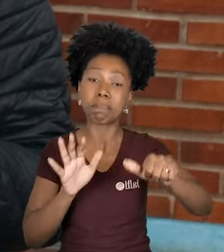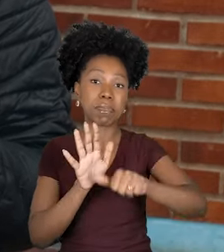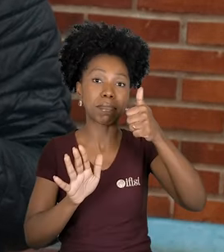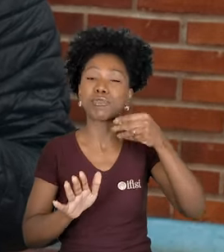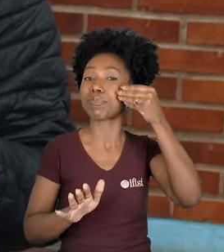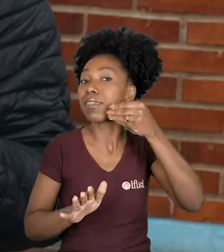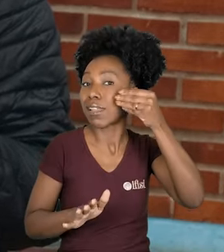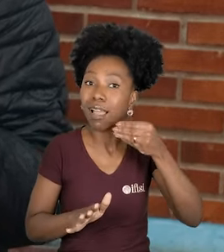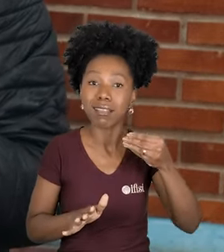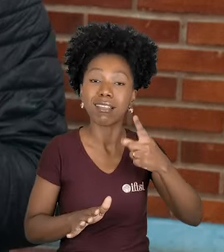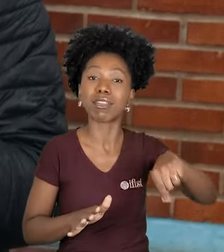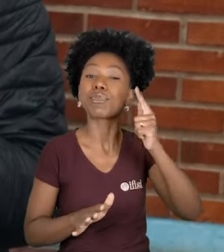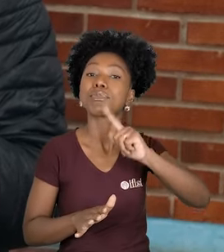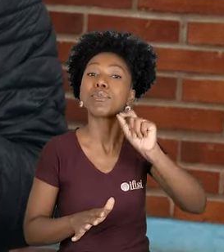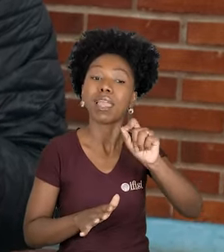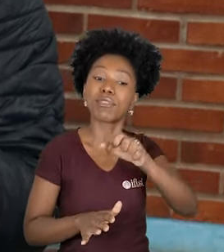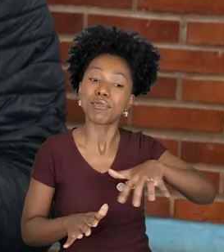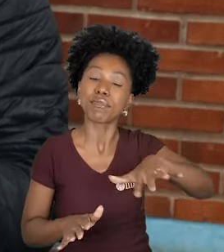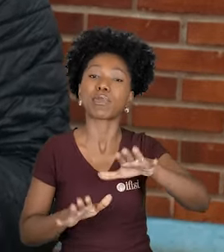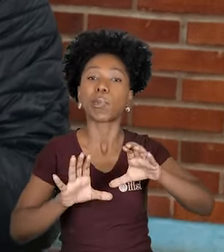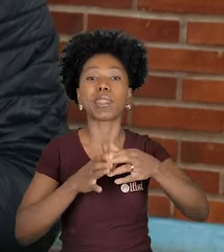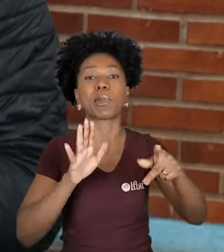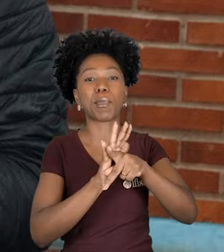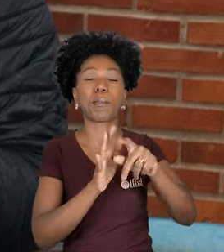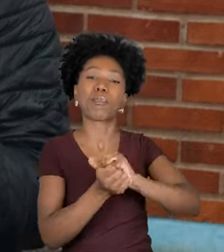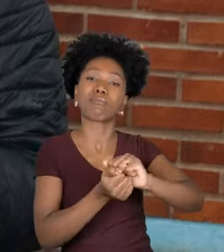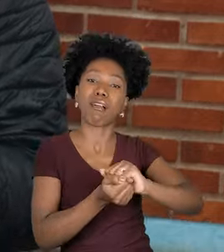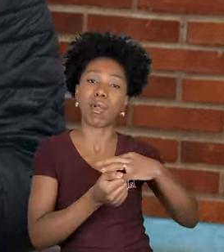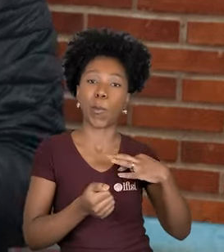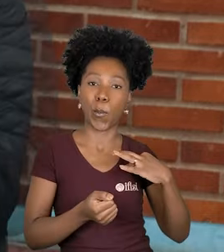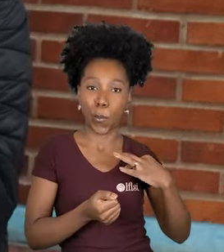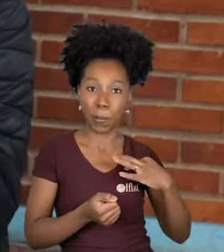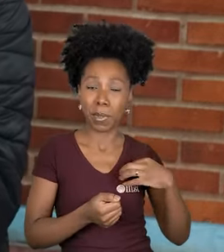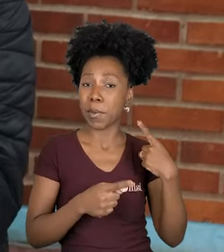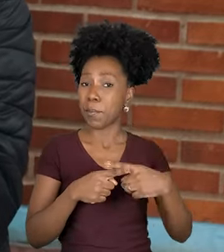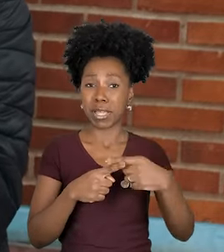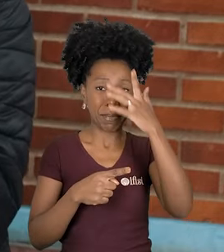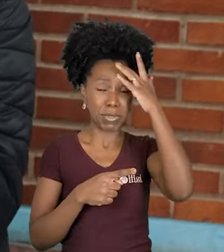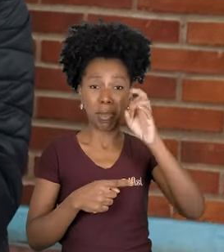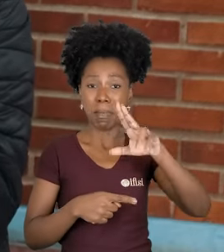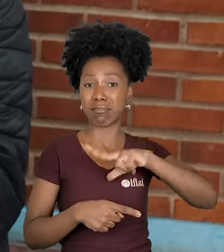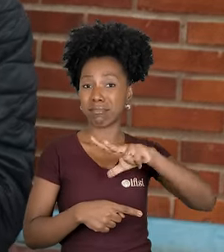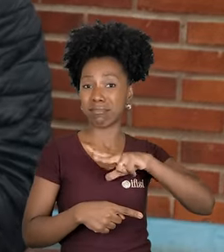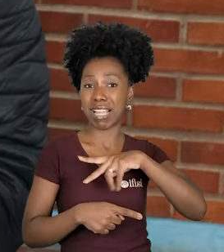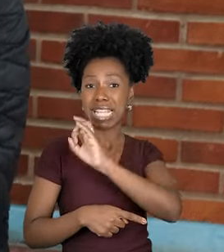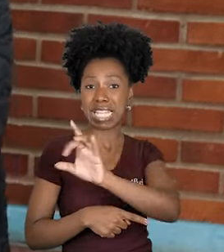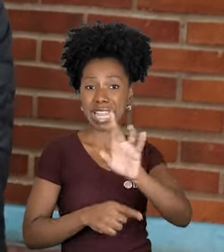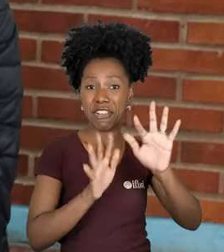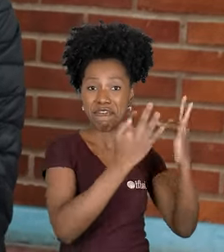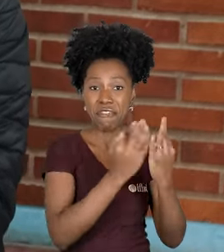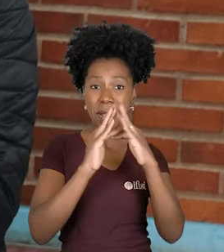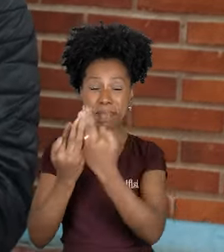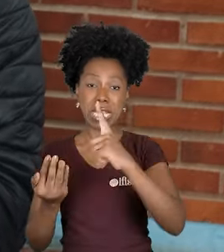primeira experiência que elas tenham tido de espaço comunitário de lavar roupa, né? Porque a gente tem, como eu disse, essa cultura individualista de que cada família tem que